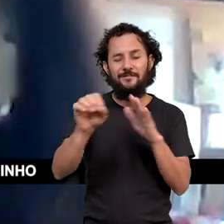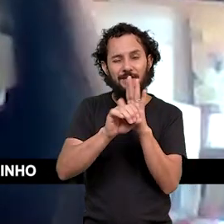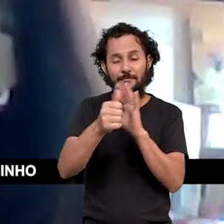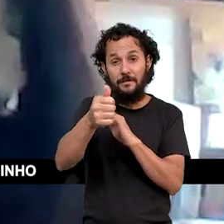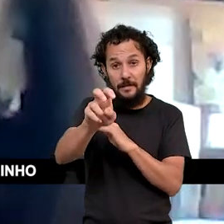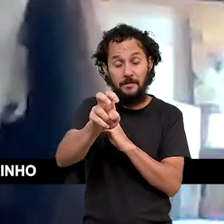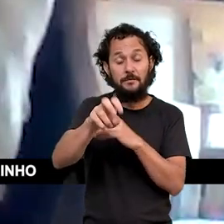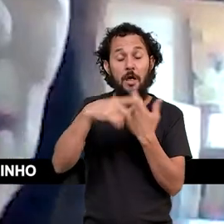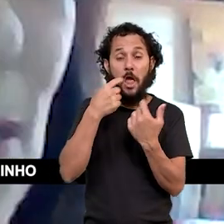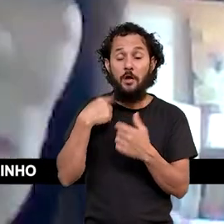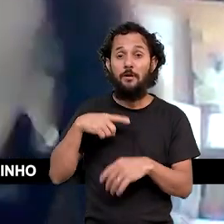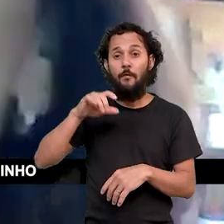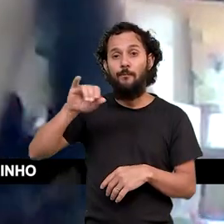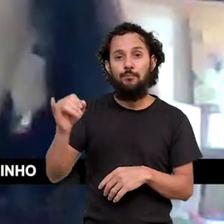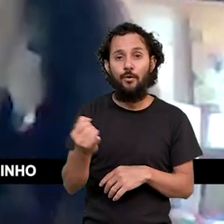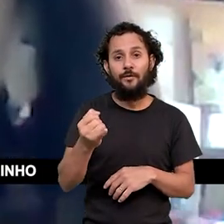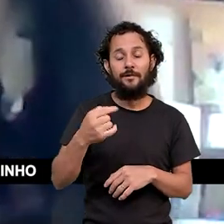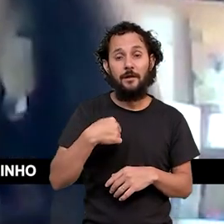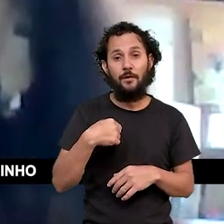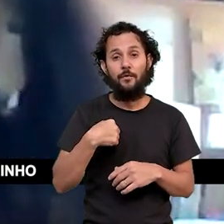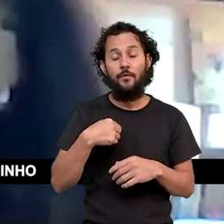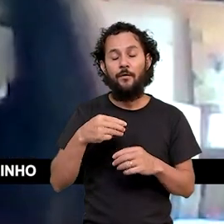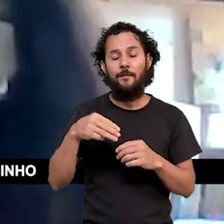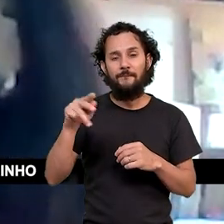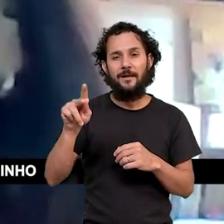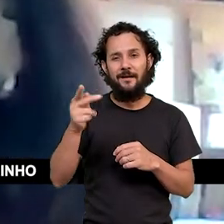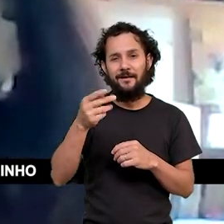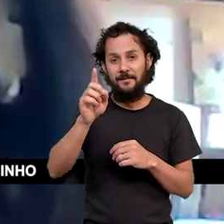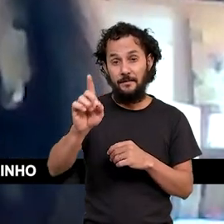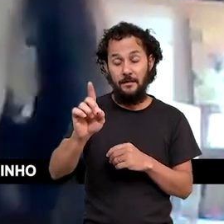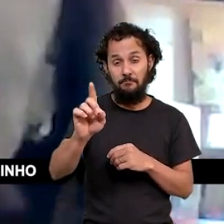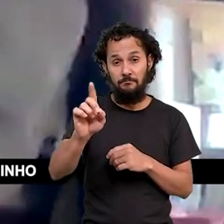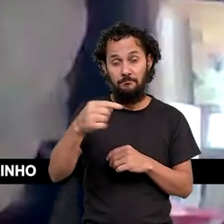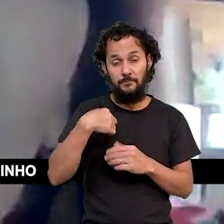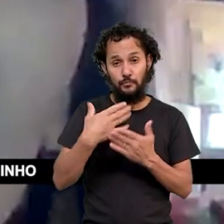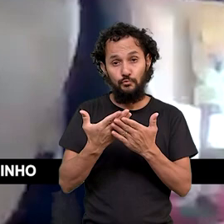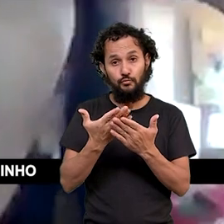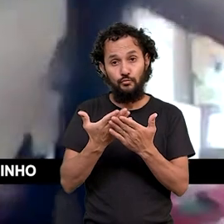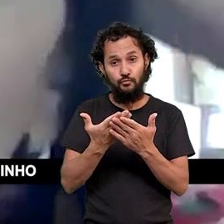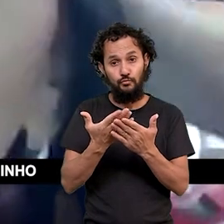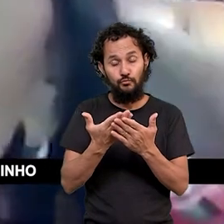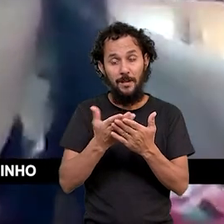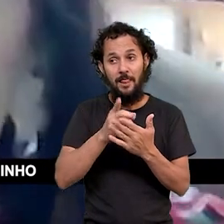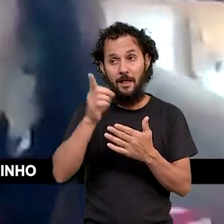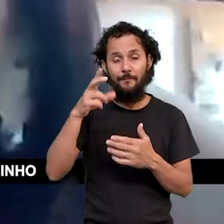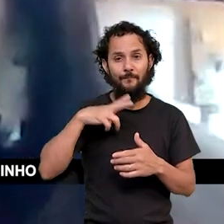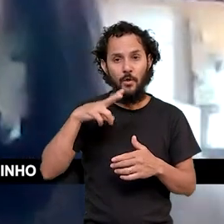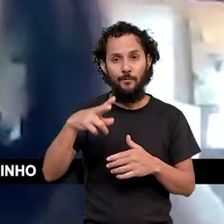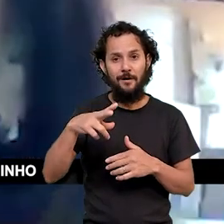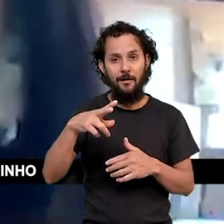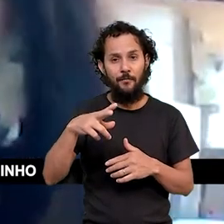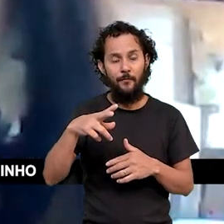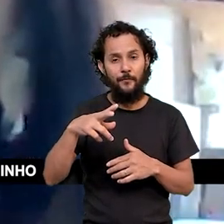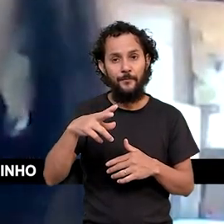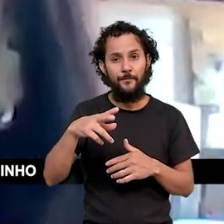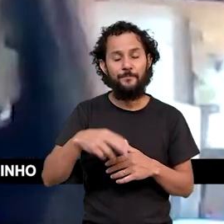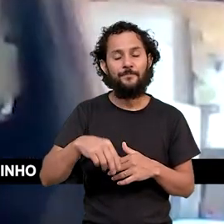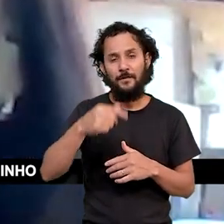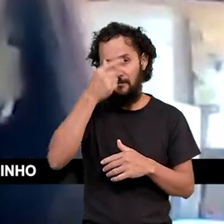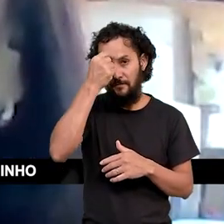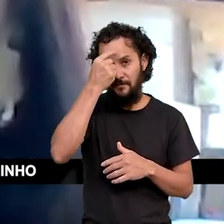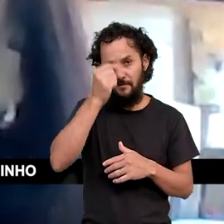tive a oportunidade, inclusive, quando fiz o meu pós-doutoramento em Portugal,